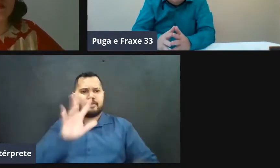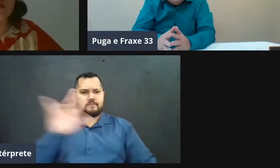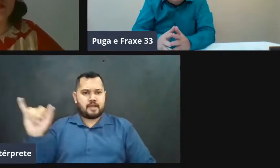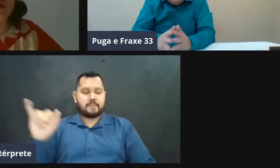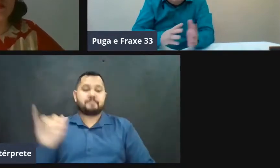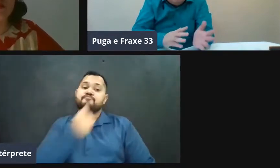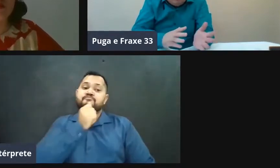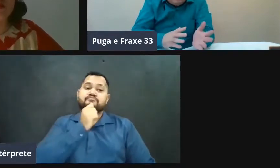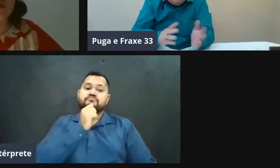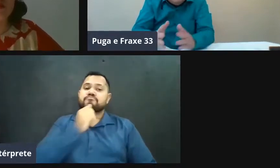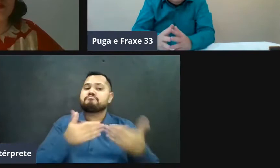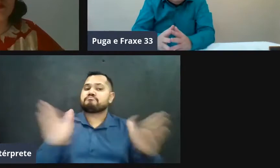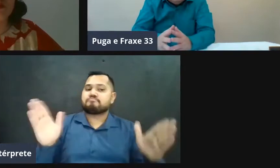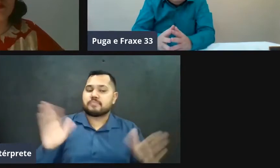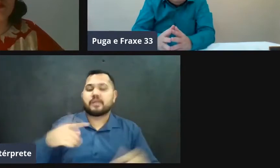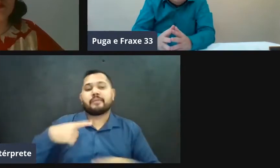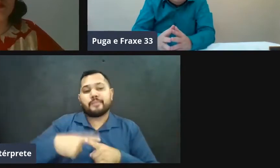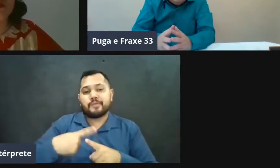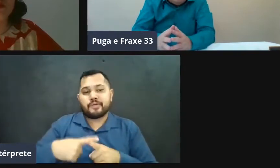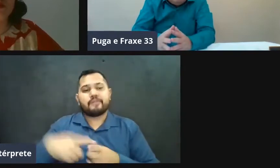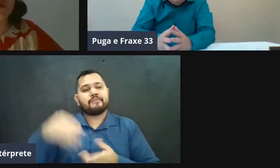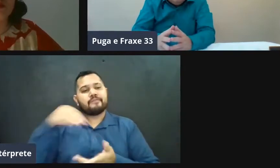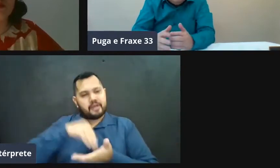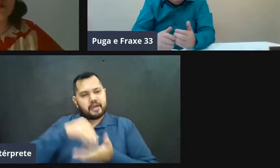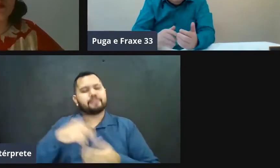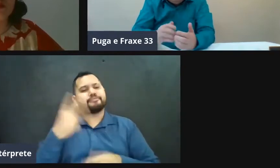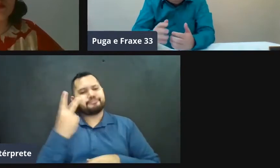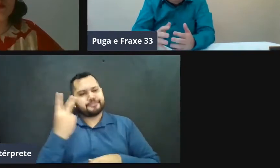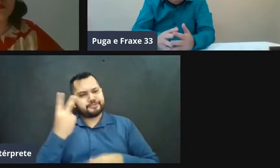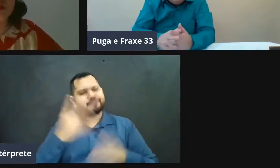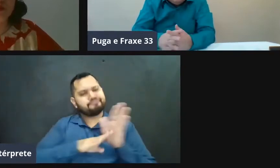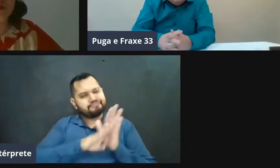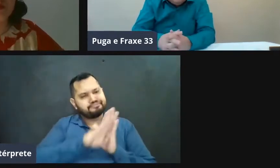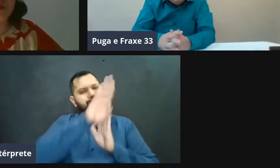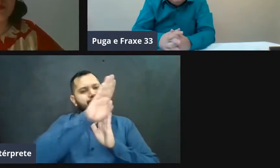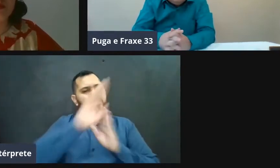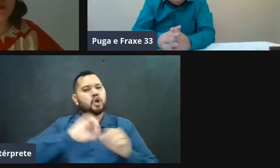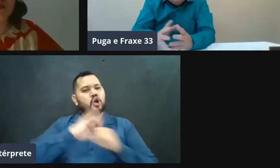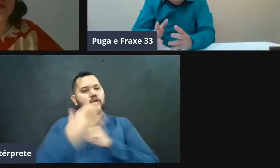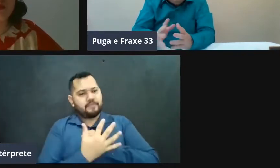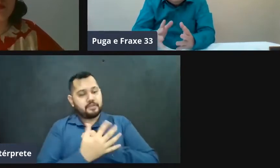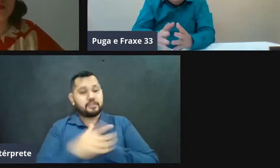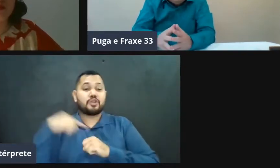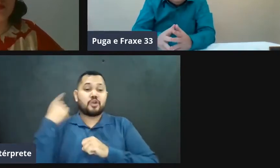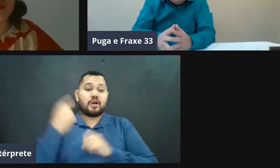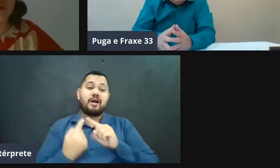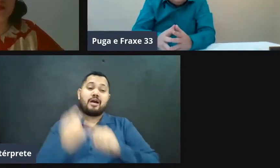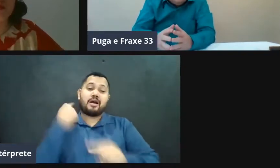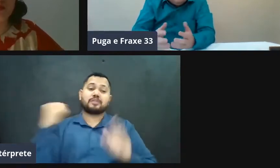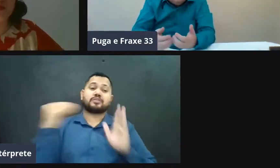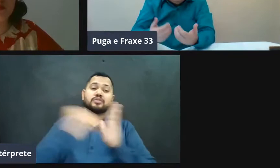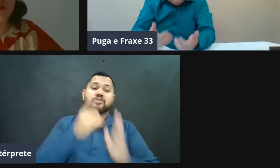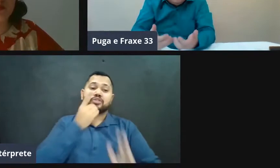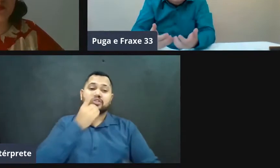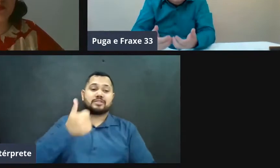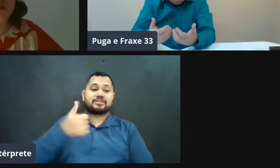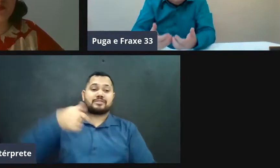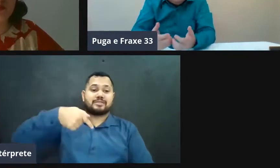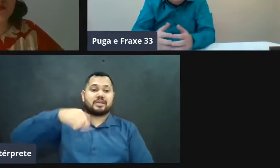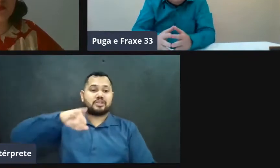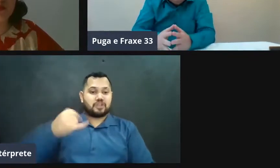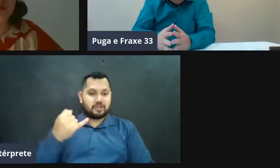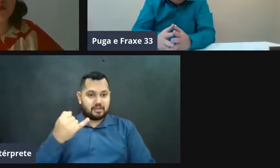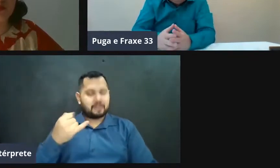fizemos a inauguração por conta da segunda onda de Covid. A ideia era fazermos a inauguração no dia 17 de janeiro, que é a data